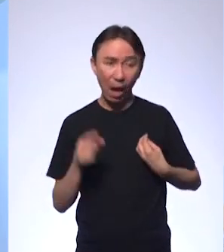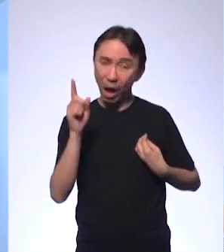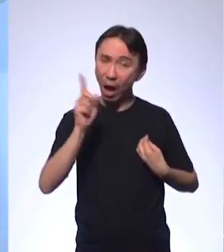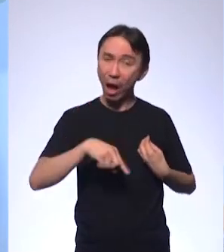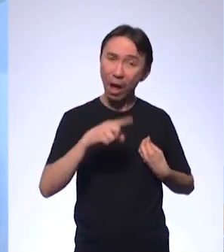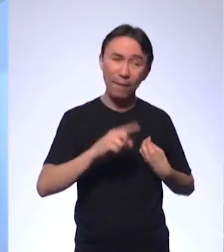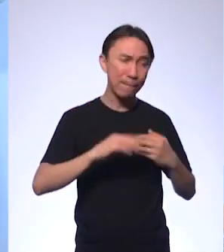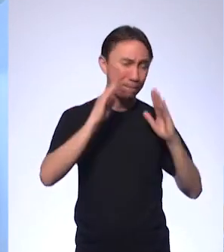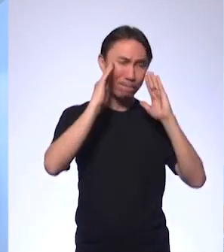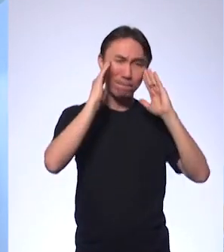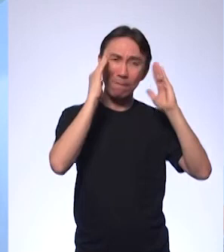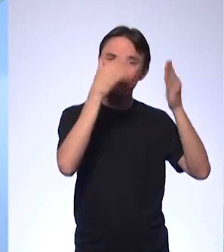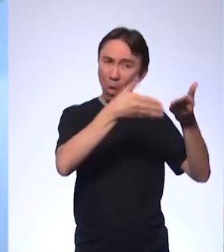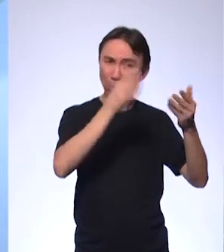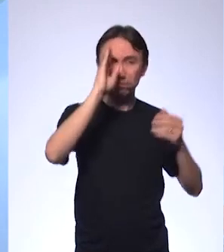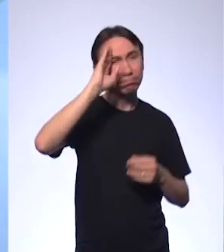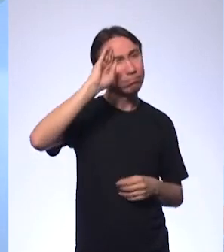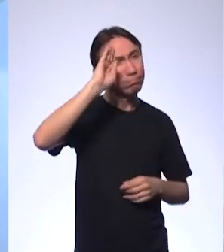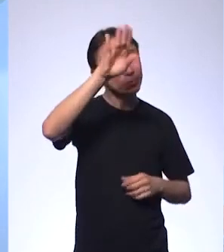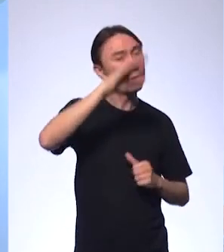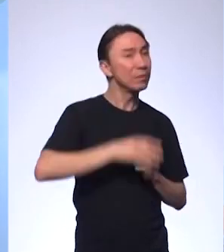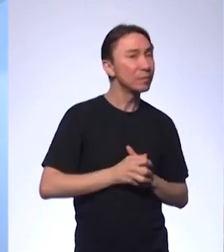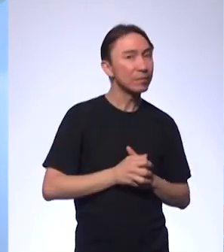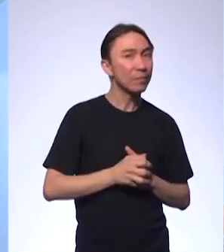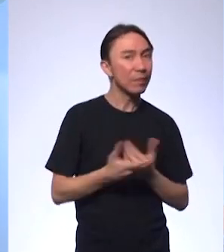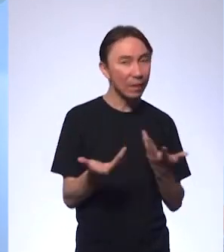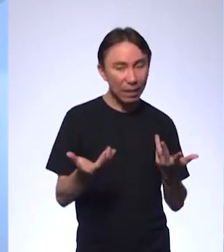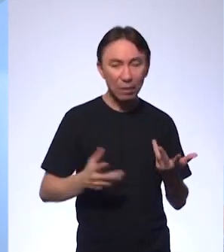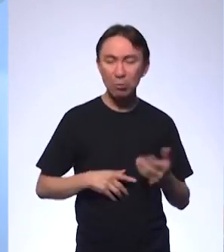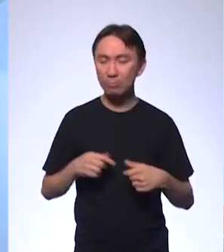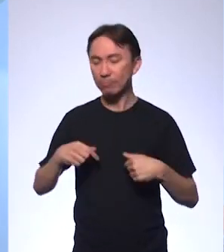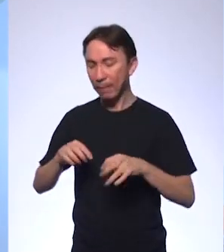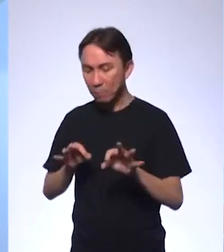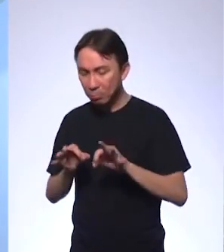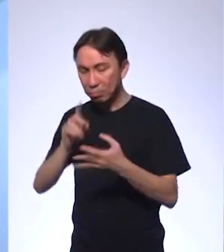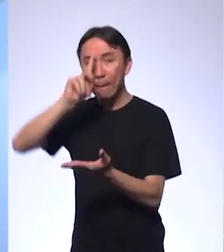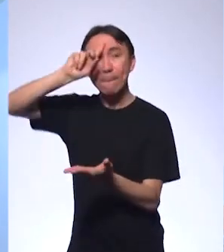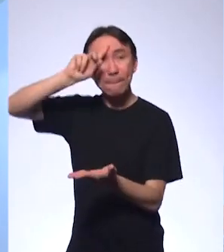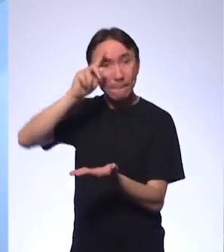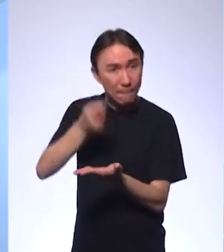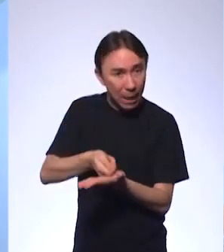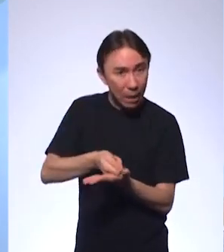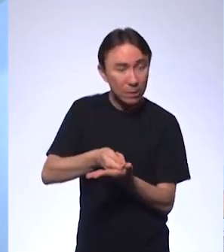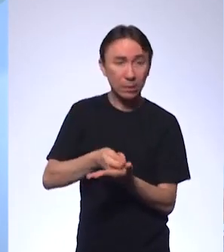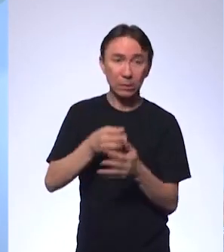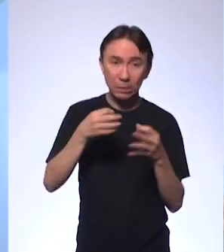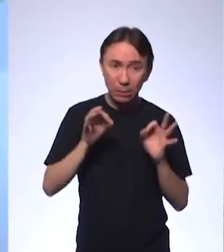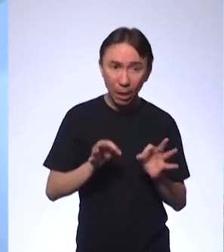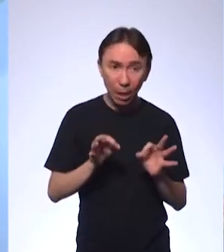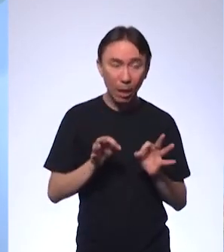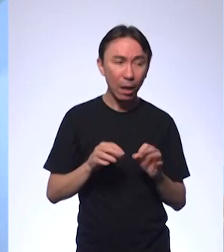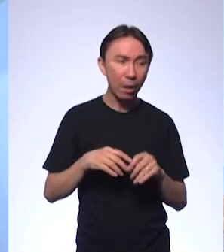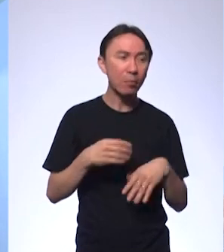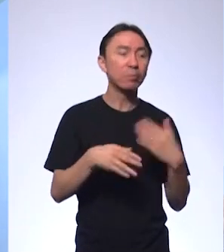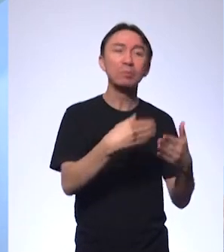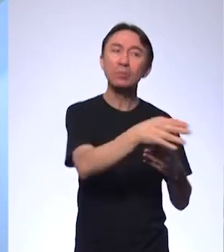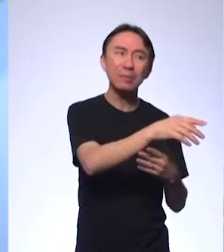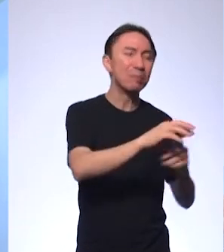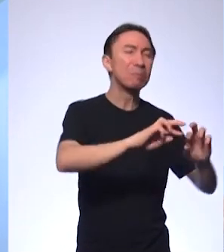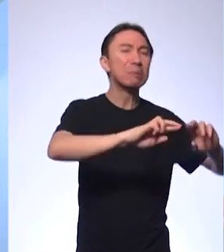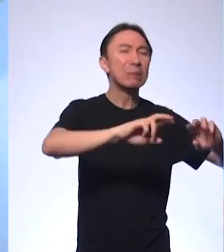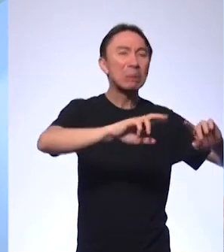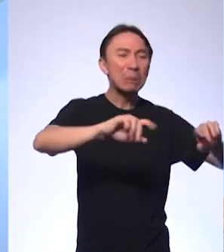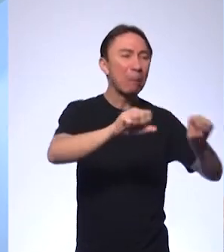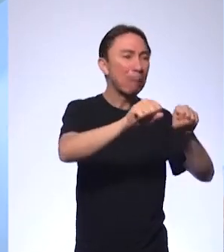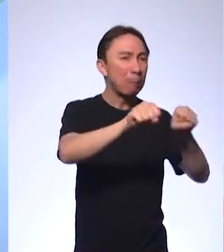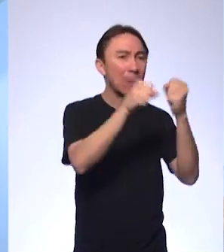de todas as tomadas de decisões, a gente tem aí uma recuperação do que foi degradado, do que vem sendo